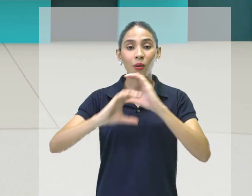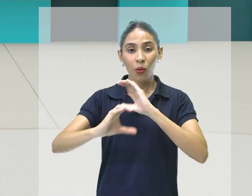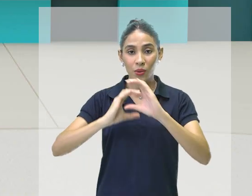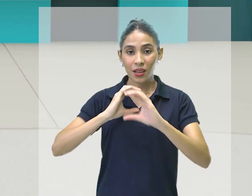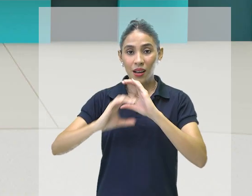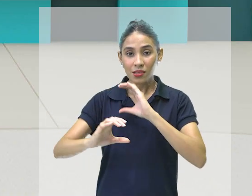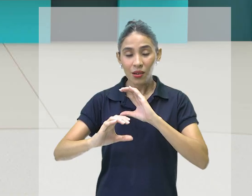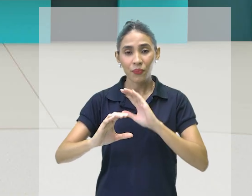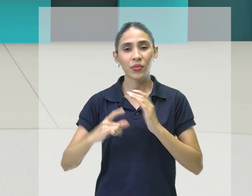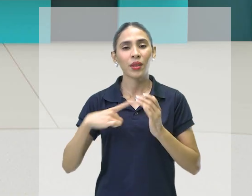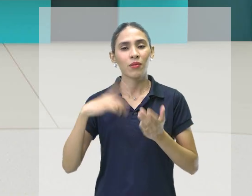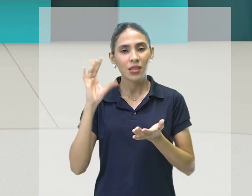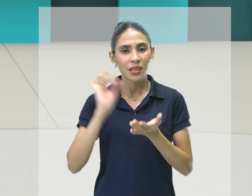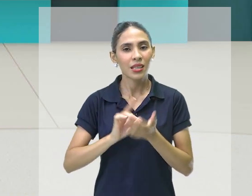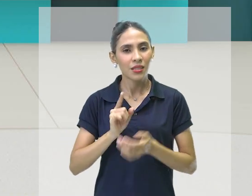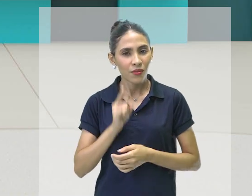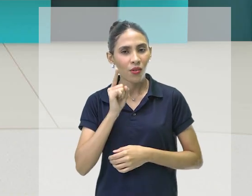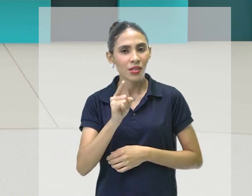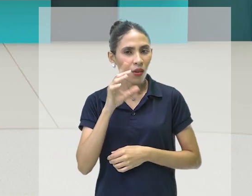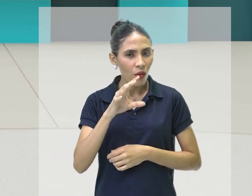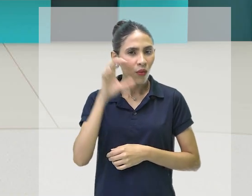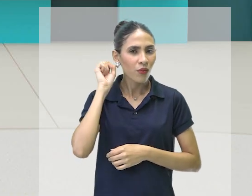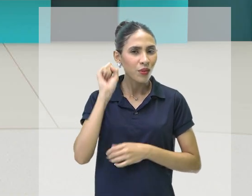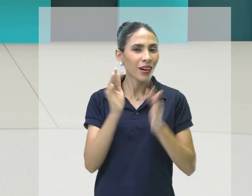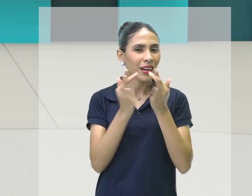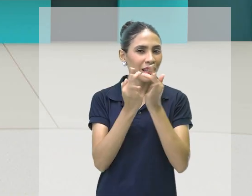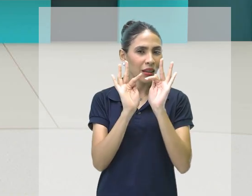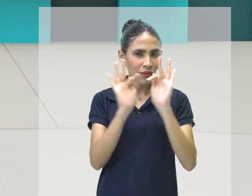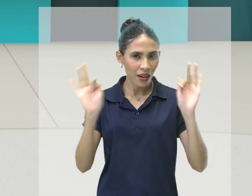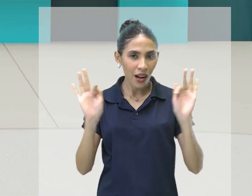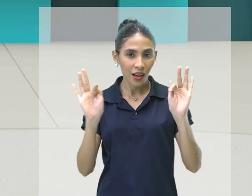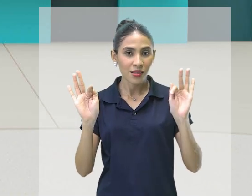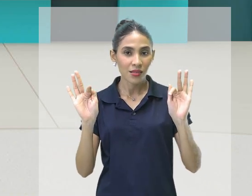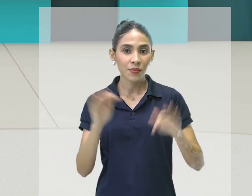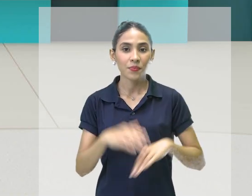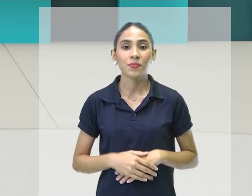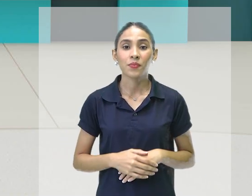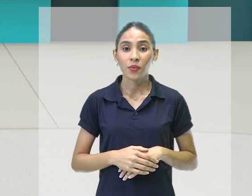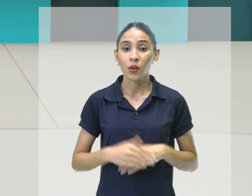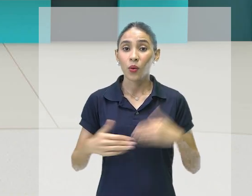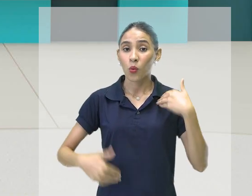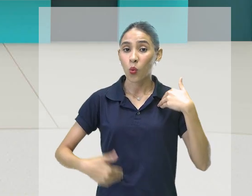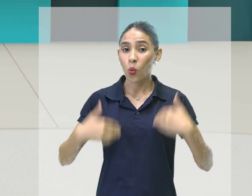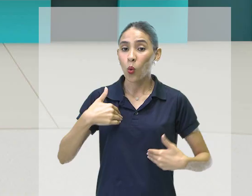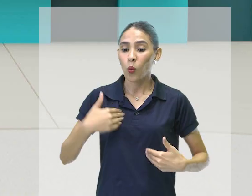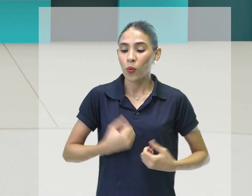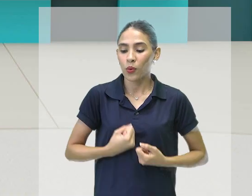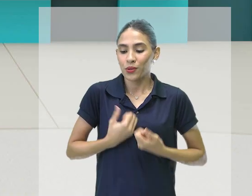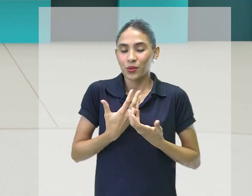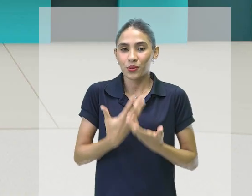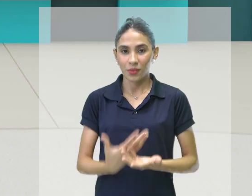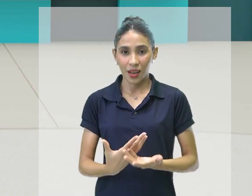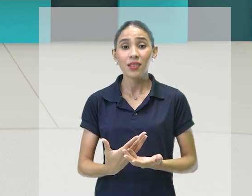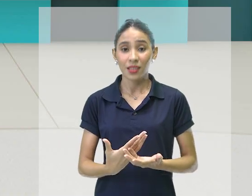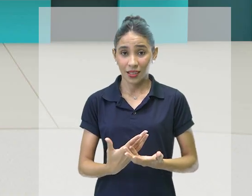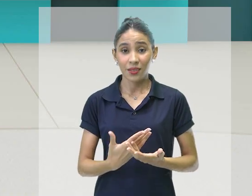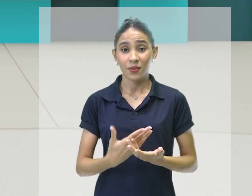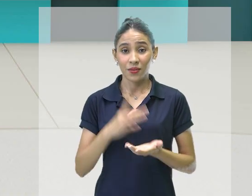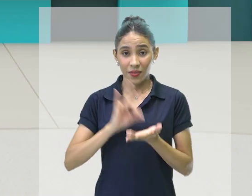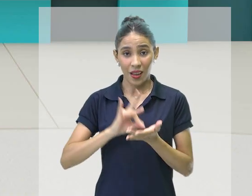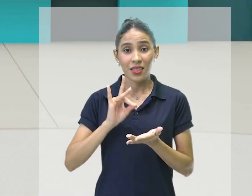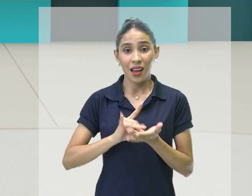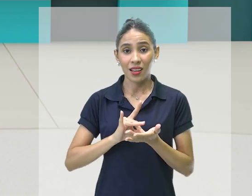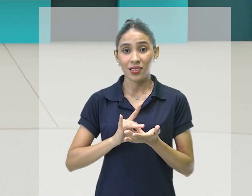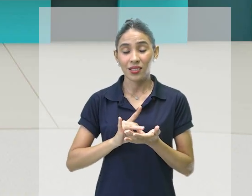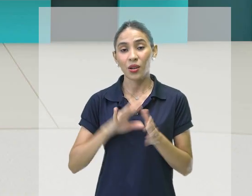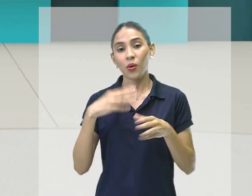de comunicação. Tenho certeza que vocês já ouviram aquela frase assim: o corpo fala, e